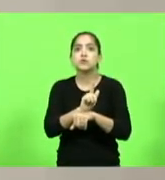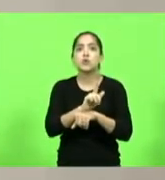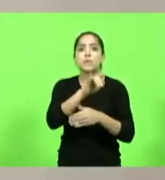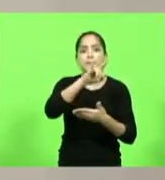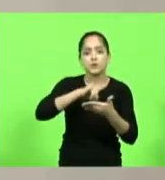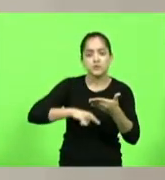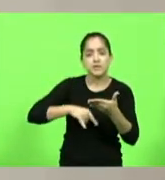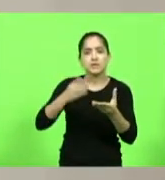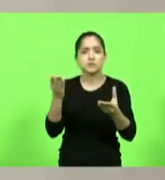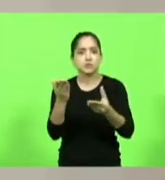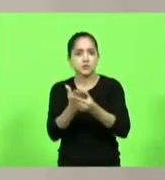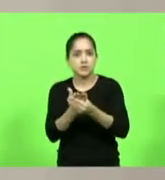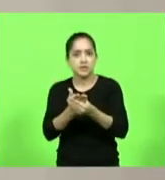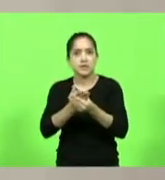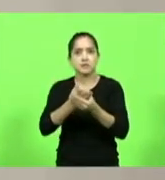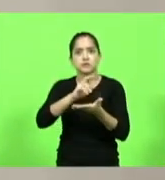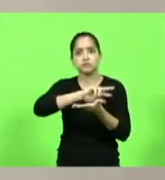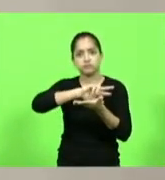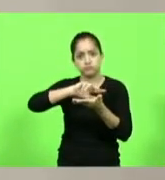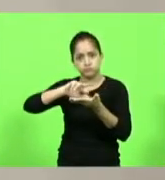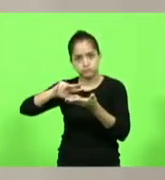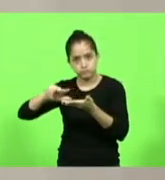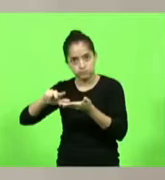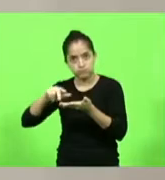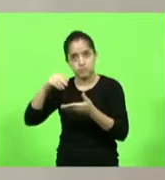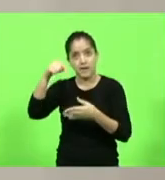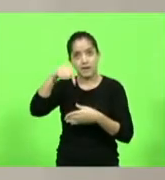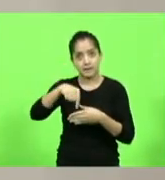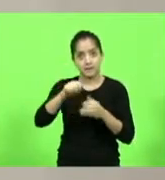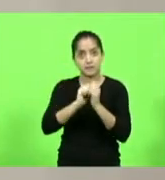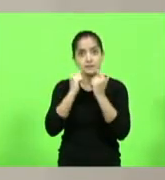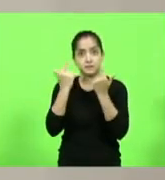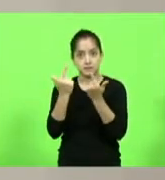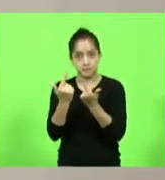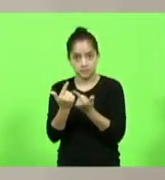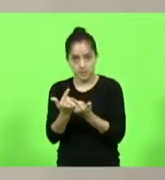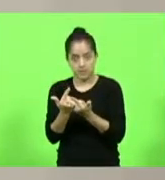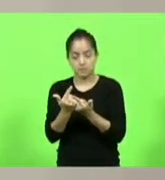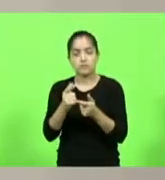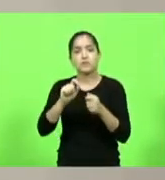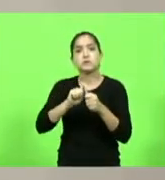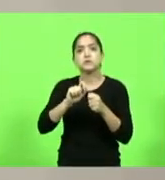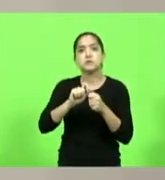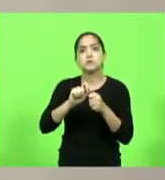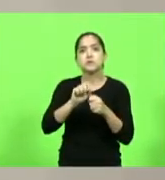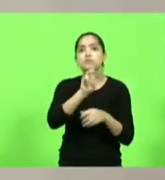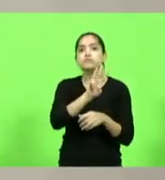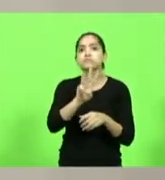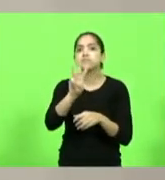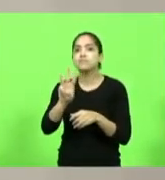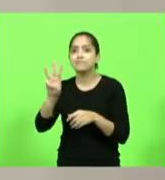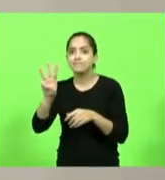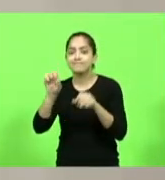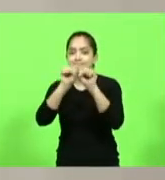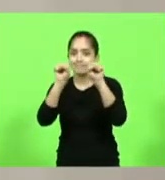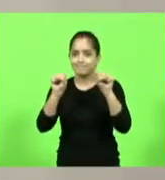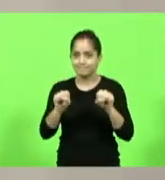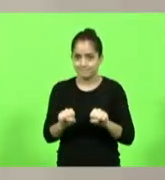processos administrativos no âmbito da Assembleia Legislativa será realizada via Sistema Eletrônico de